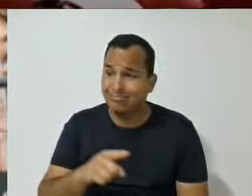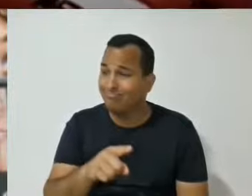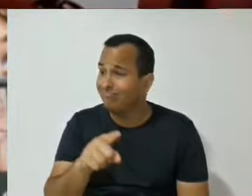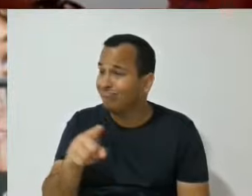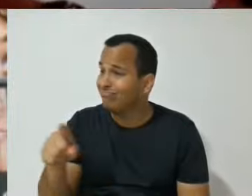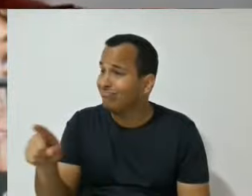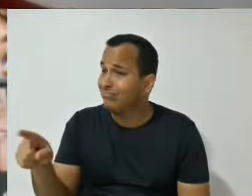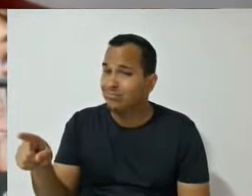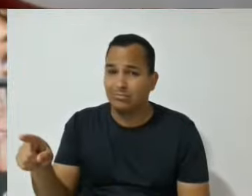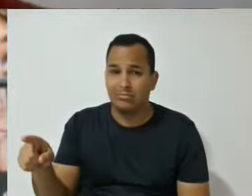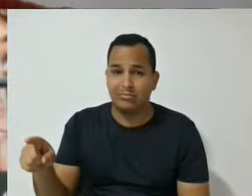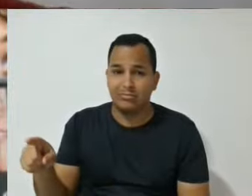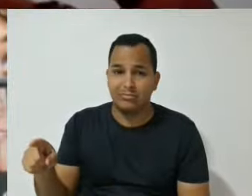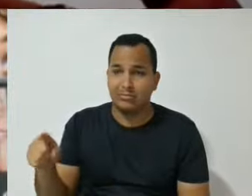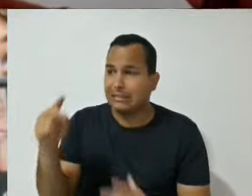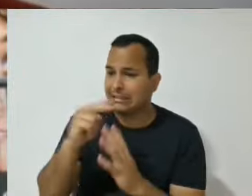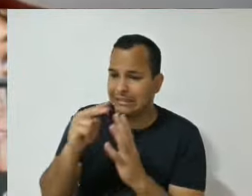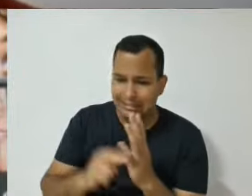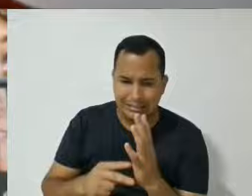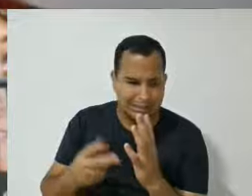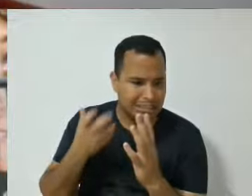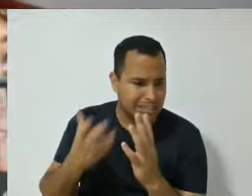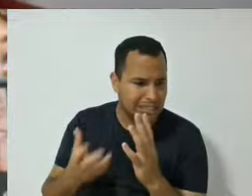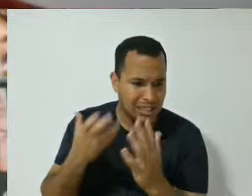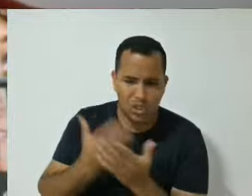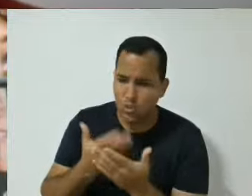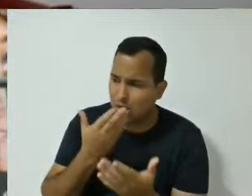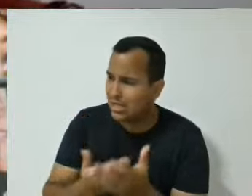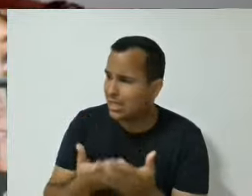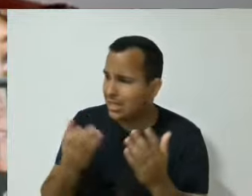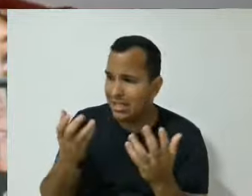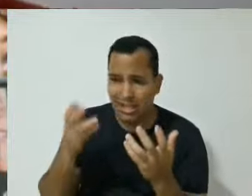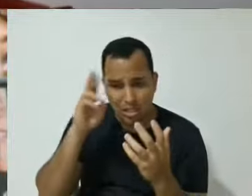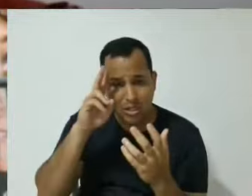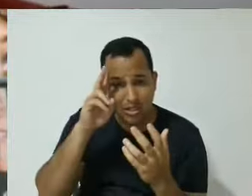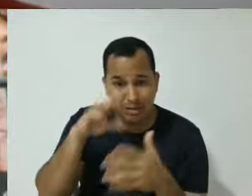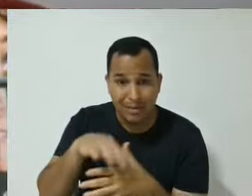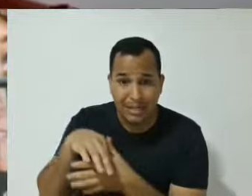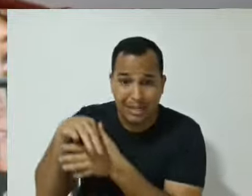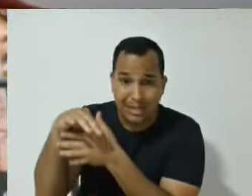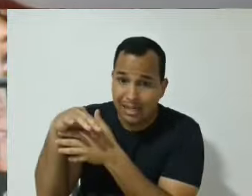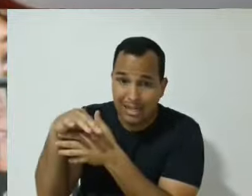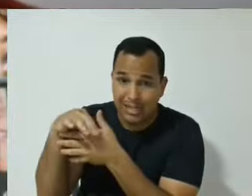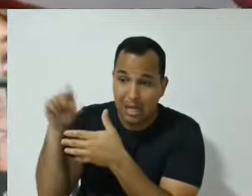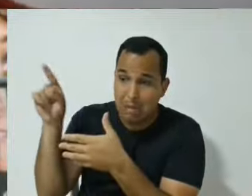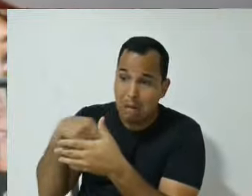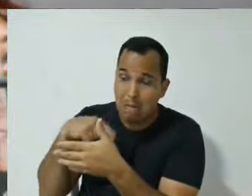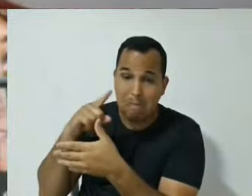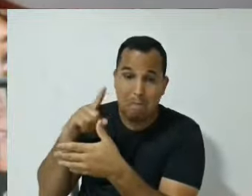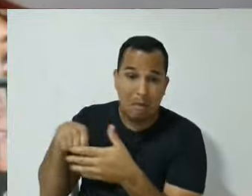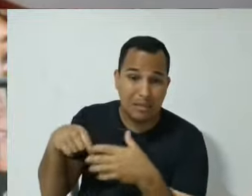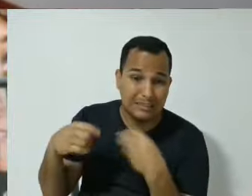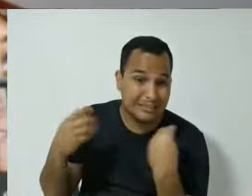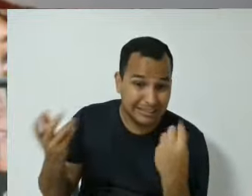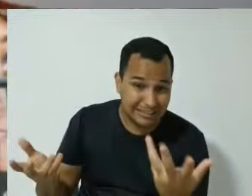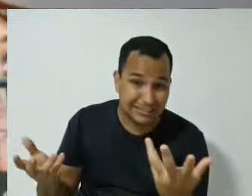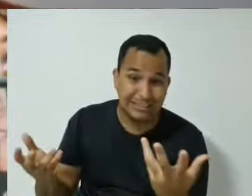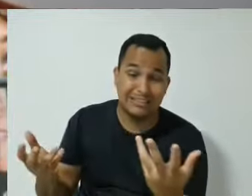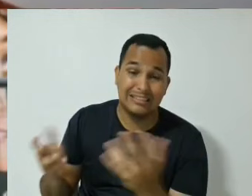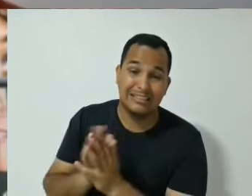pegar livro, para ler, para sentar, escutar história presencial, ô tia, não sei o quê, intervir na